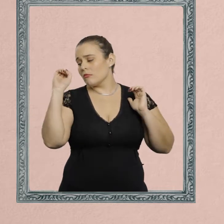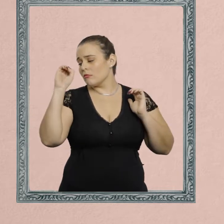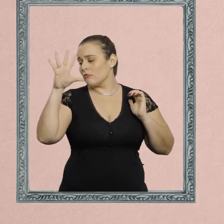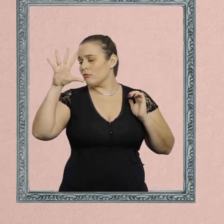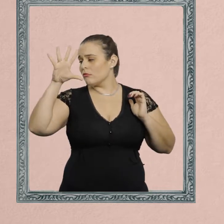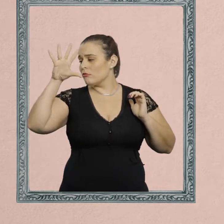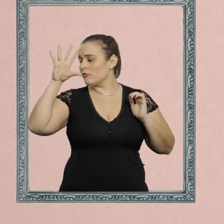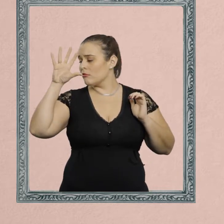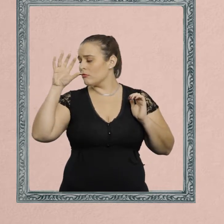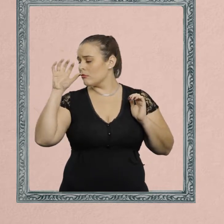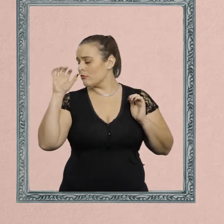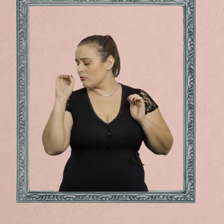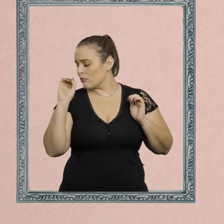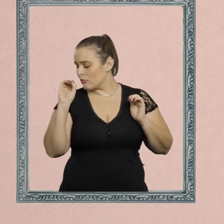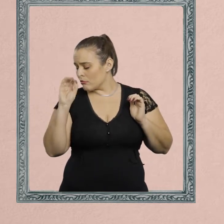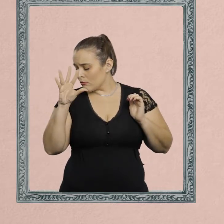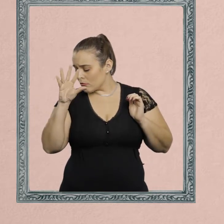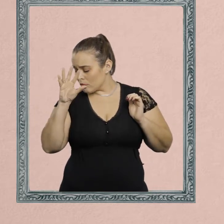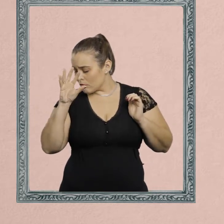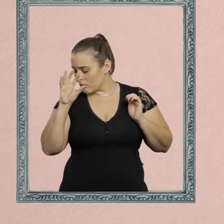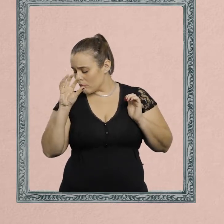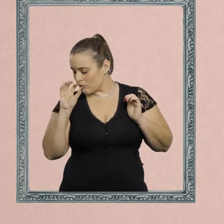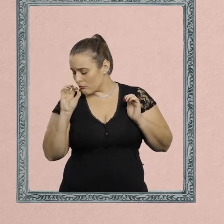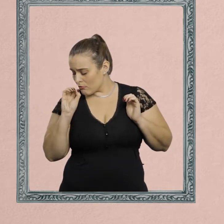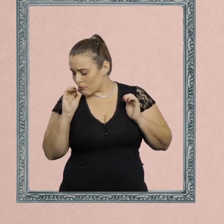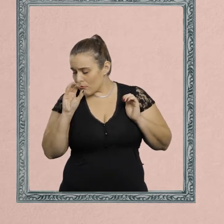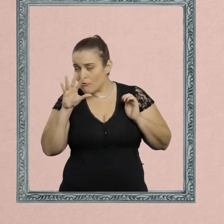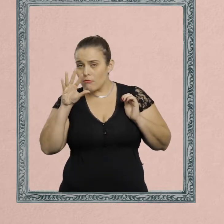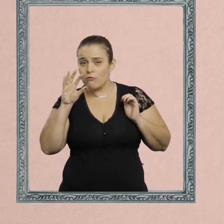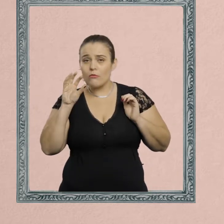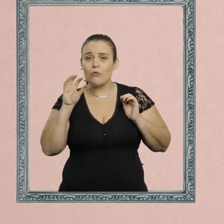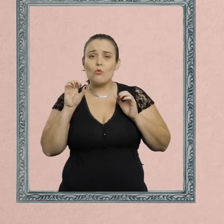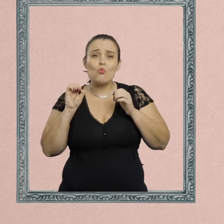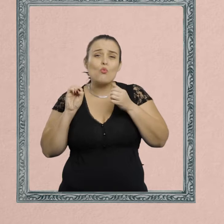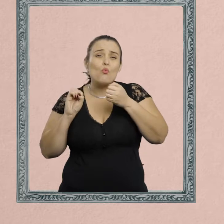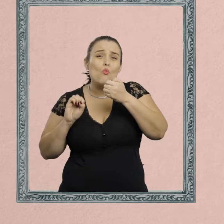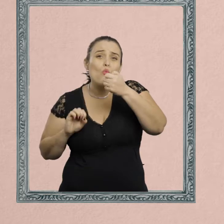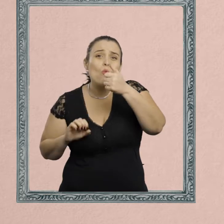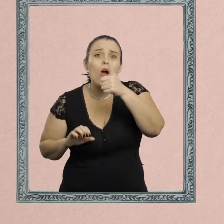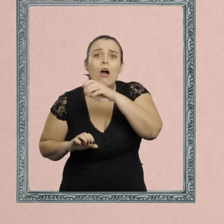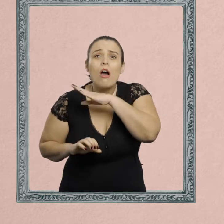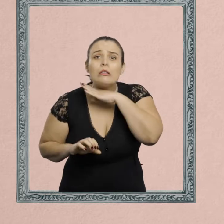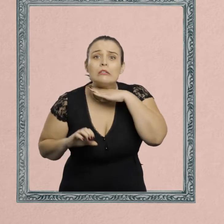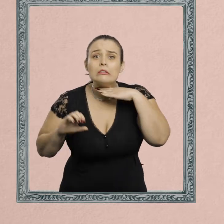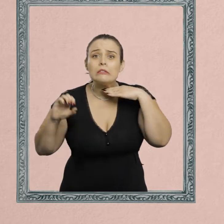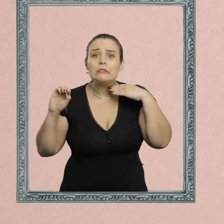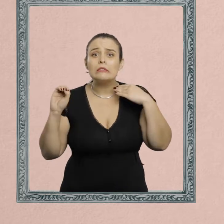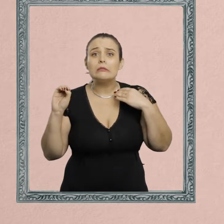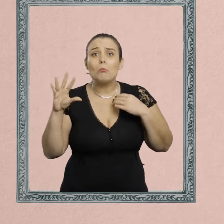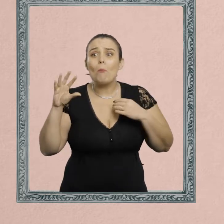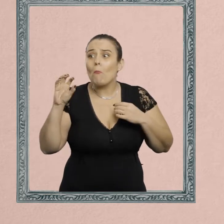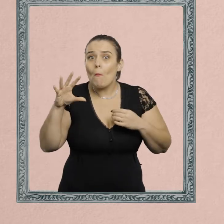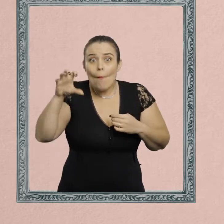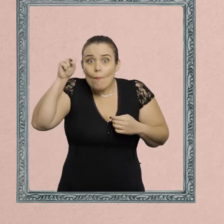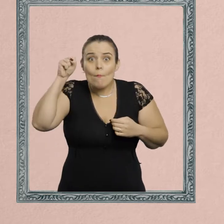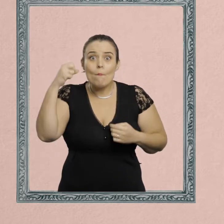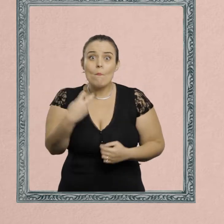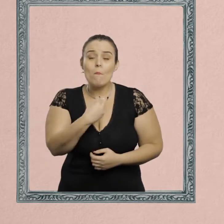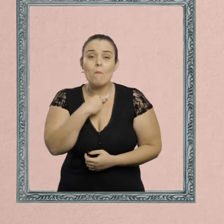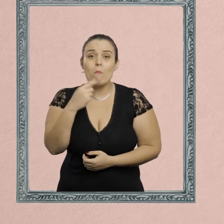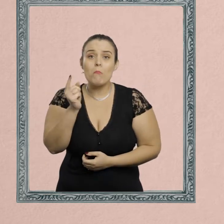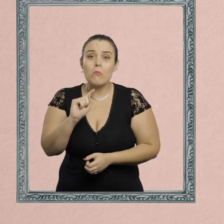diminuindo. Se a luz de Sininho apagasse, ela morreria. Peter sabia disso e